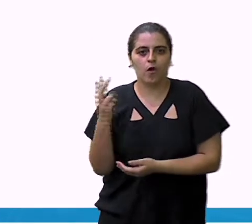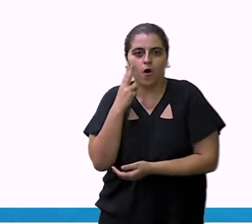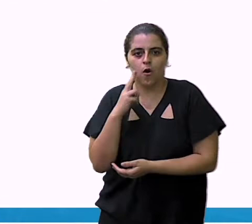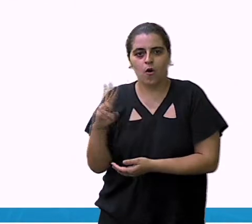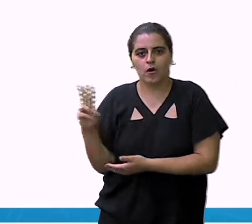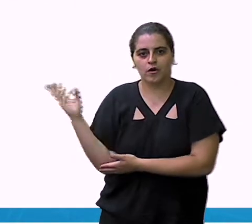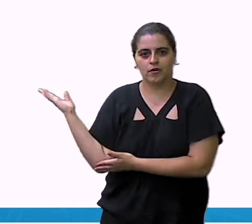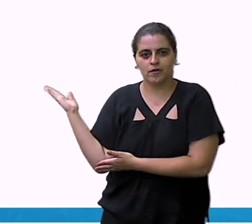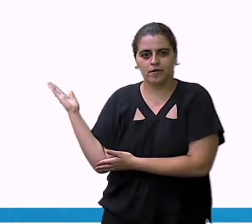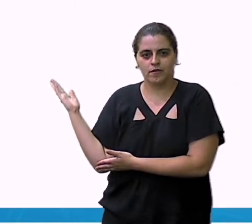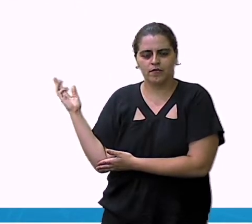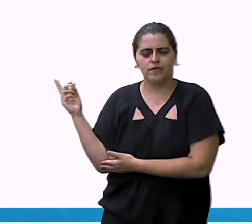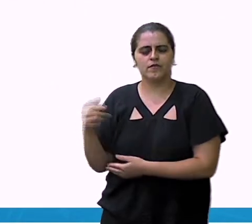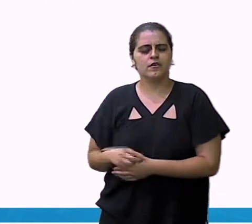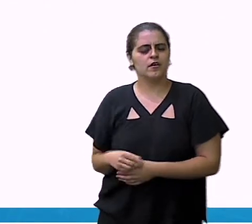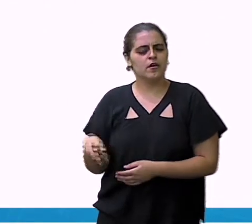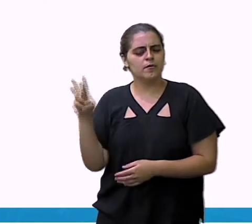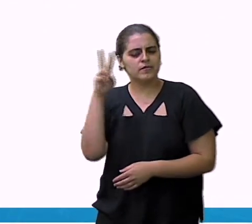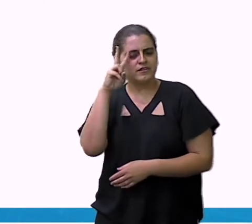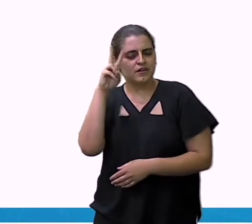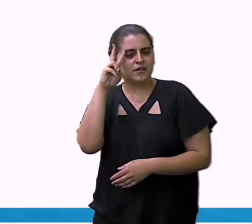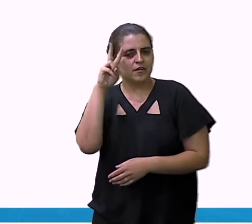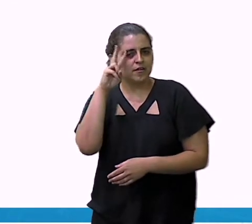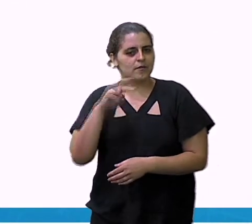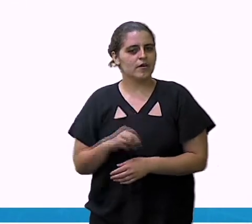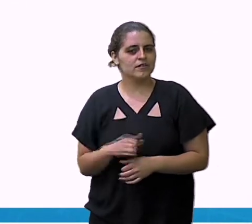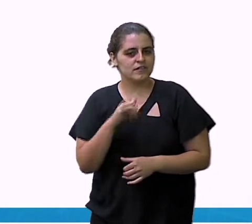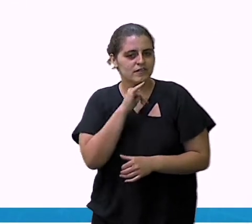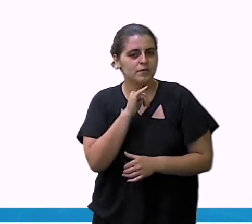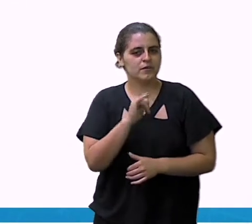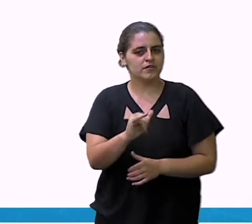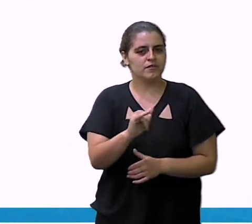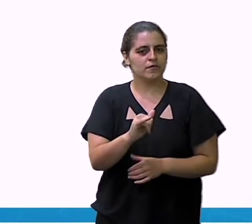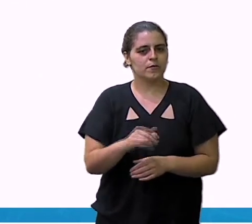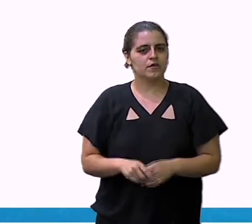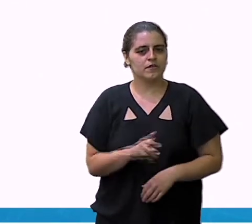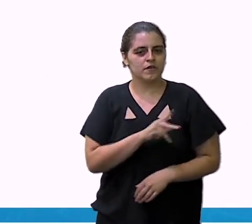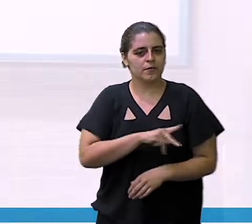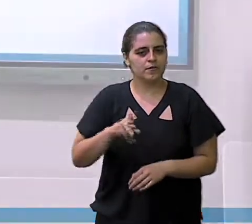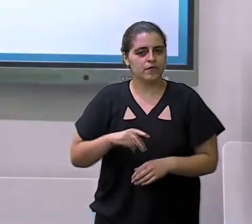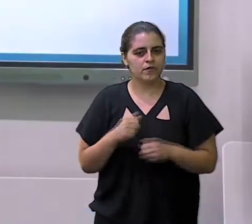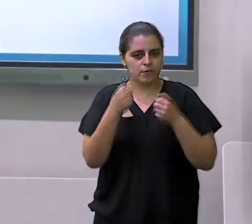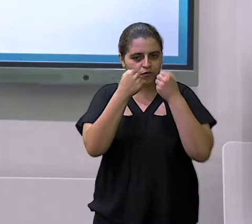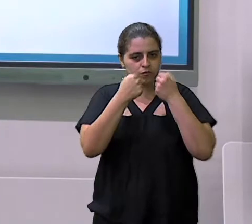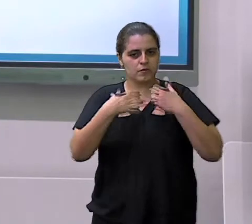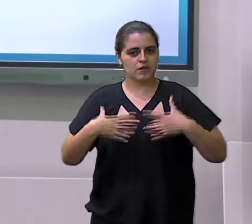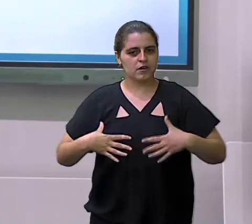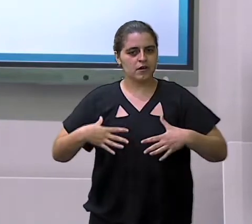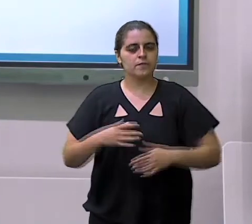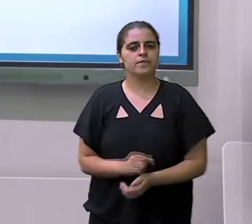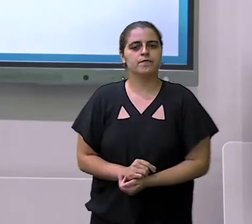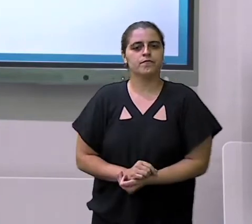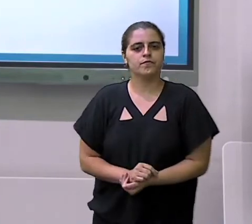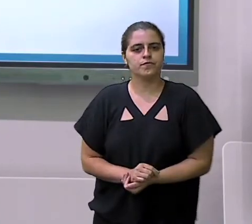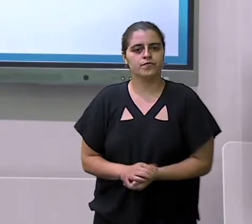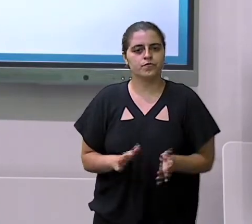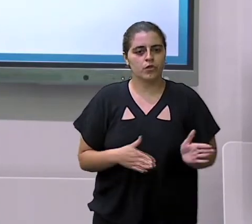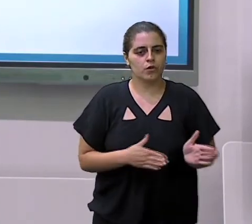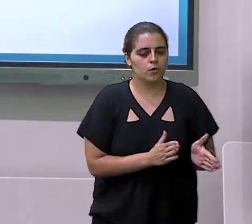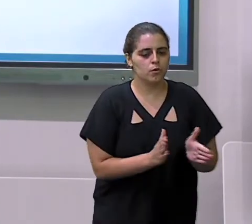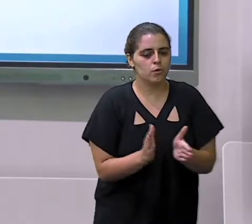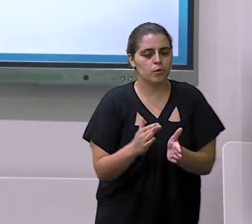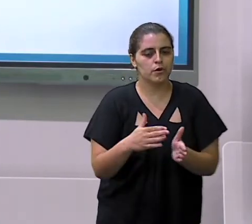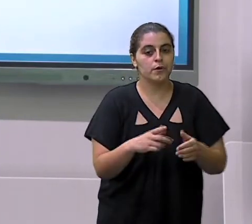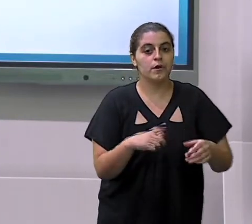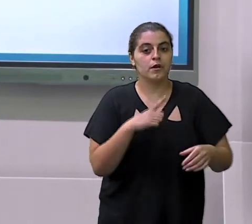Então, vamos repassar essas informações que a professora acabou de falar. O rio, ele